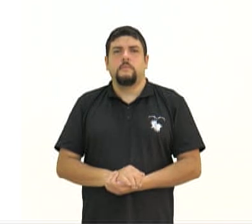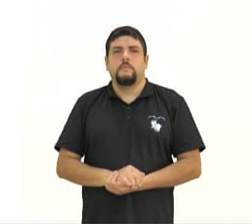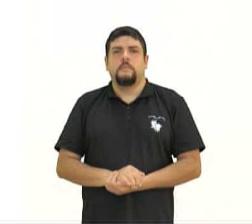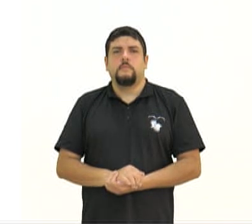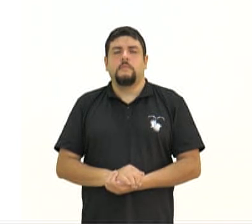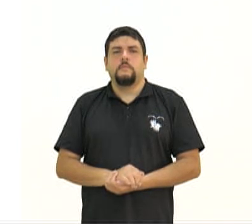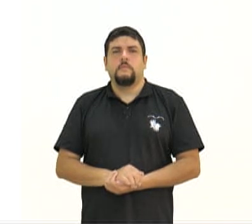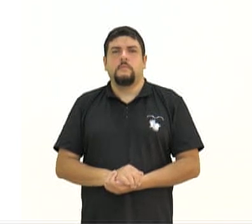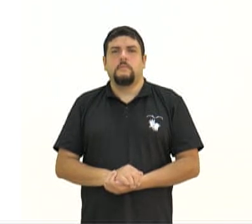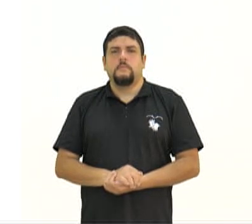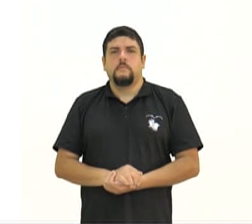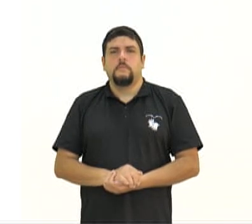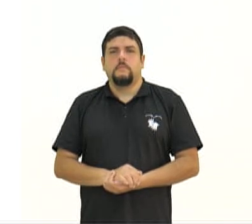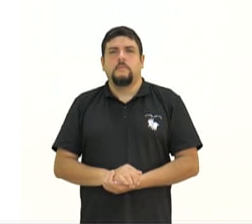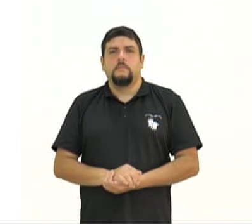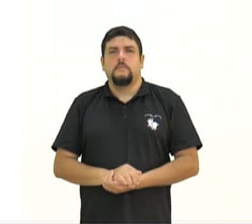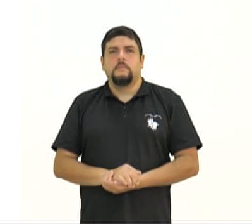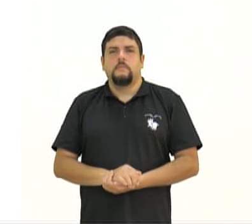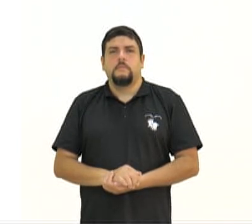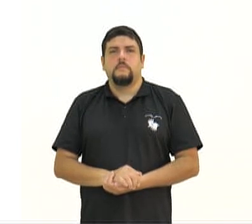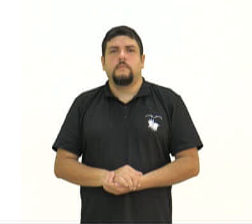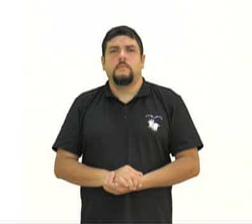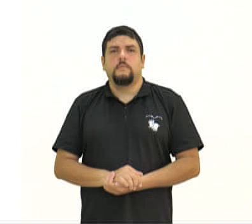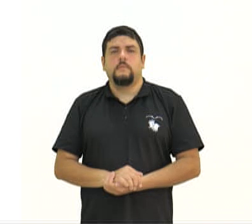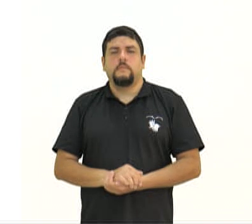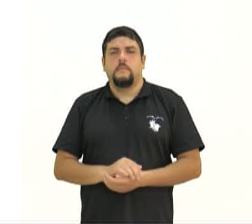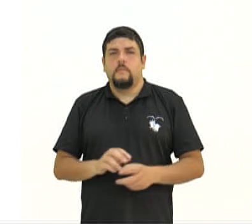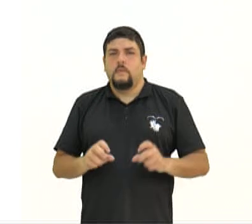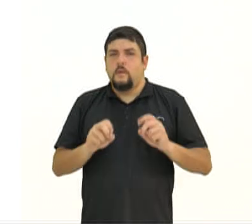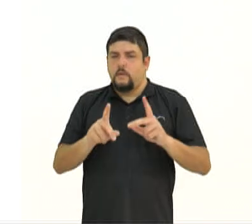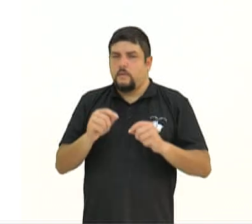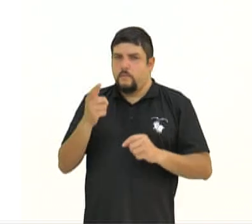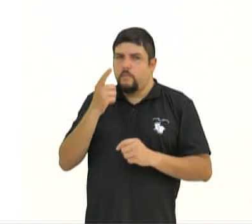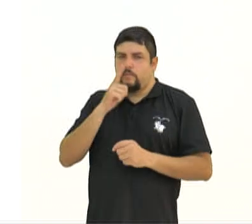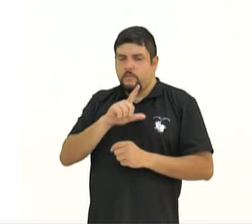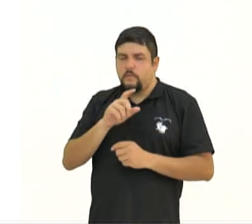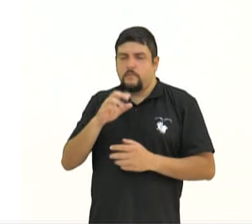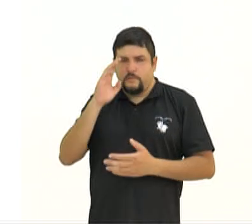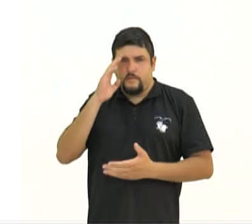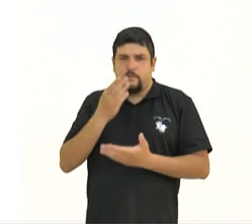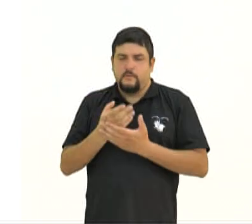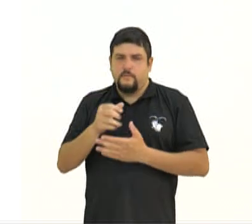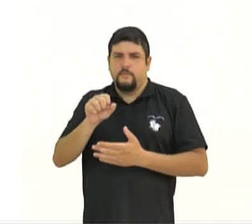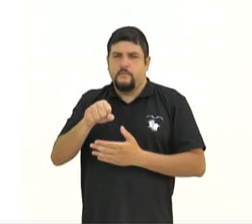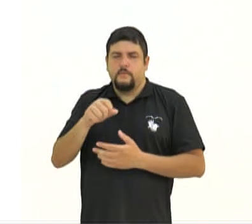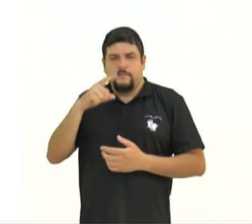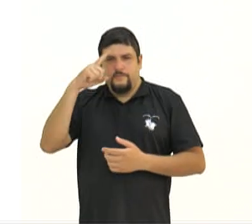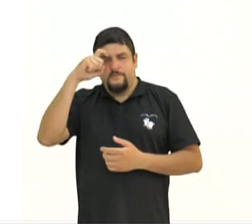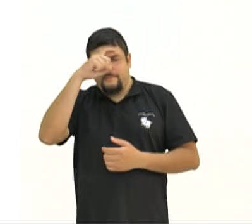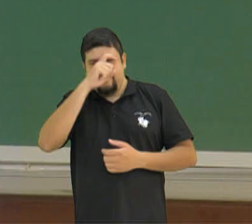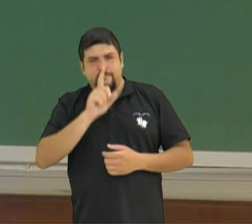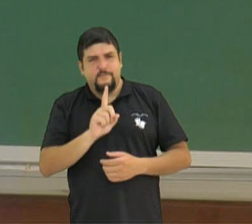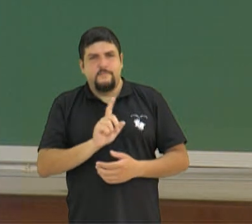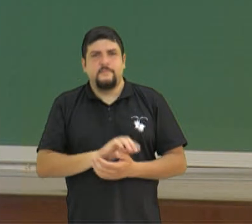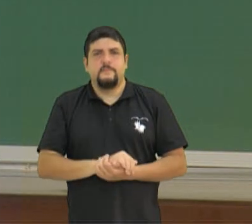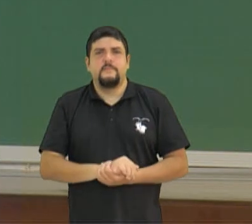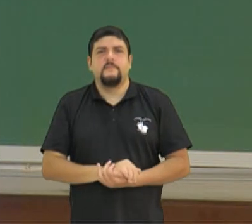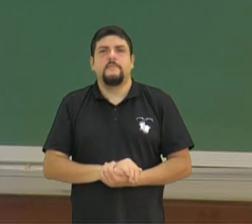mano izquierda. Muy bien, você acertou? Acredito que sim, não está tão difícil assim,